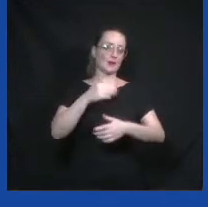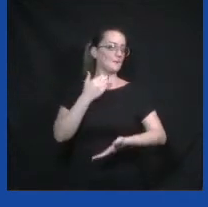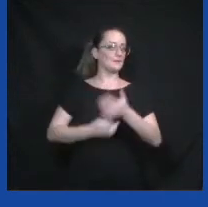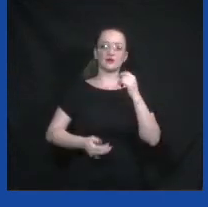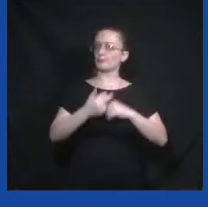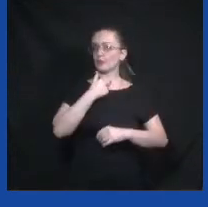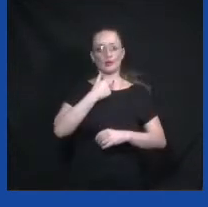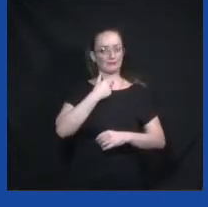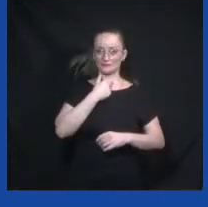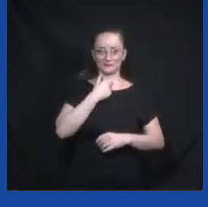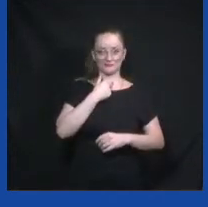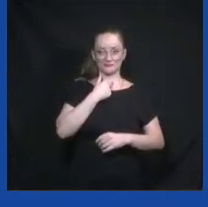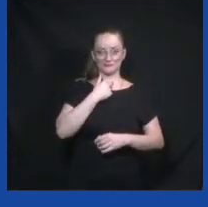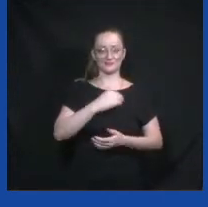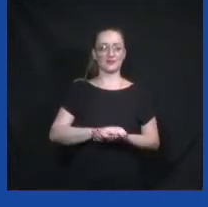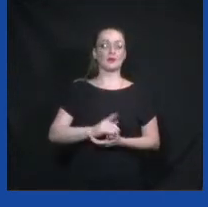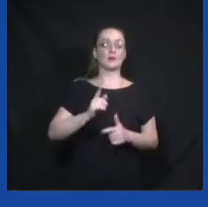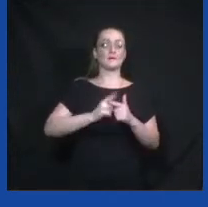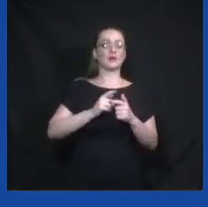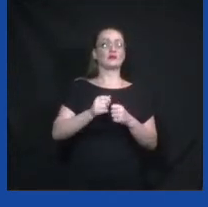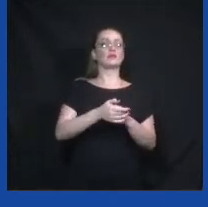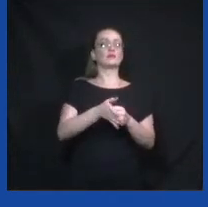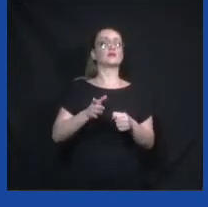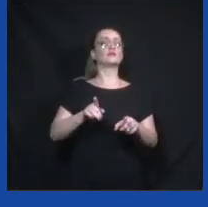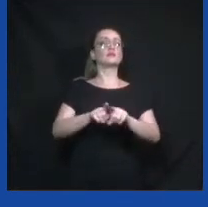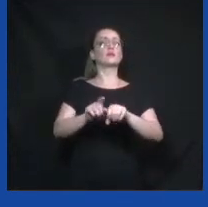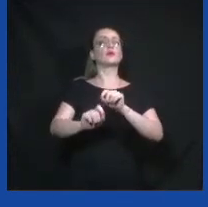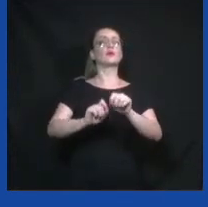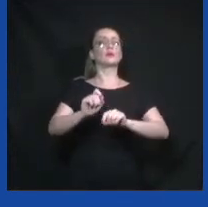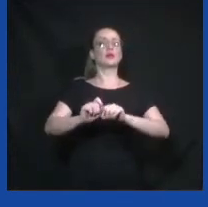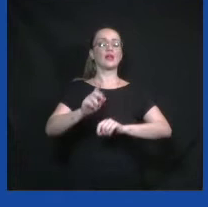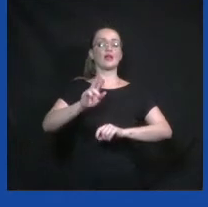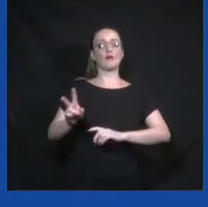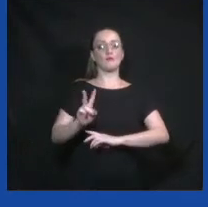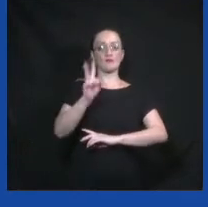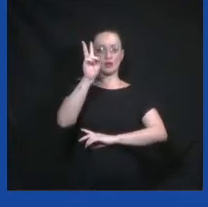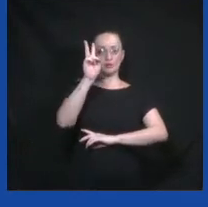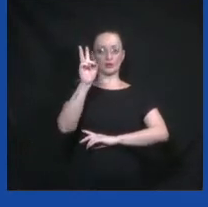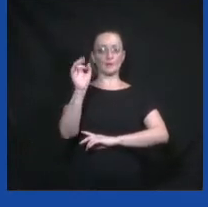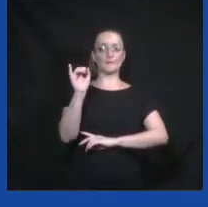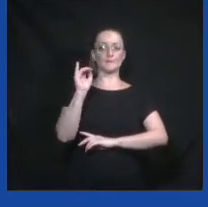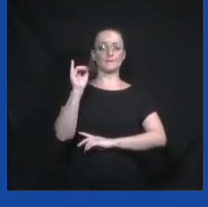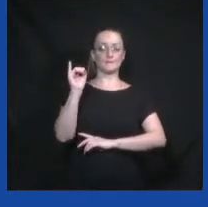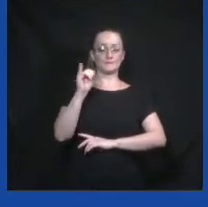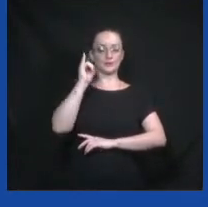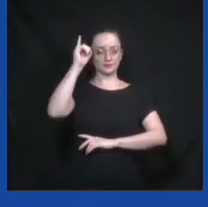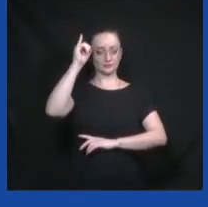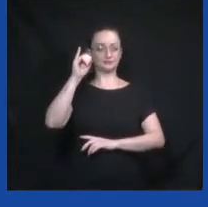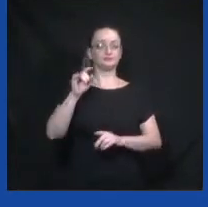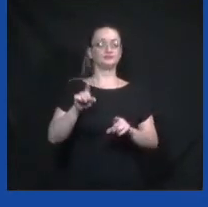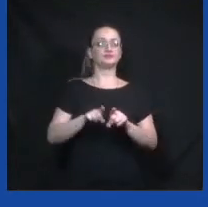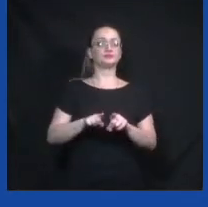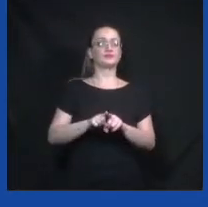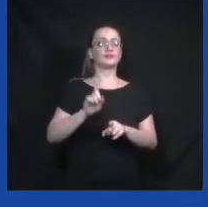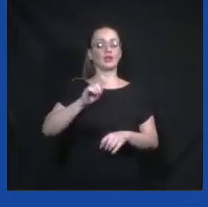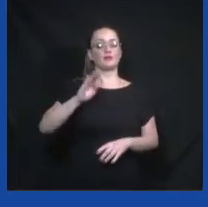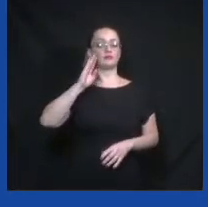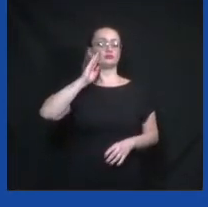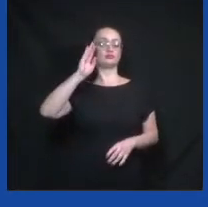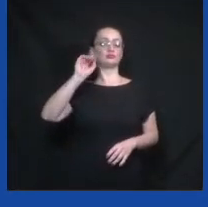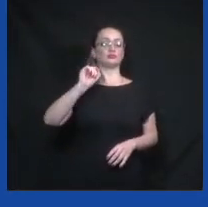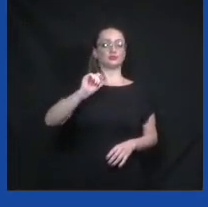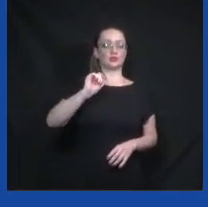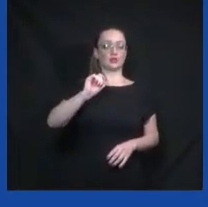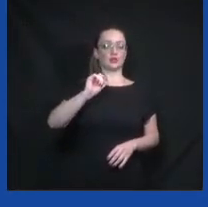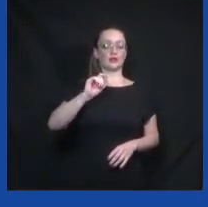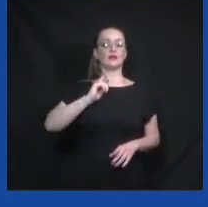porque acredito muito que a democracia também, além de ser um valor em si só, ela também tem esse aspecto fundamental de nos